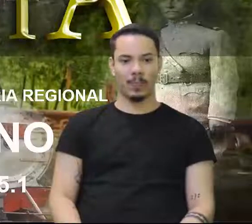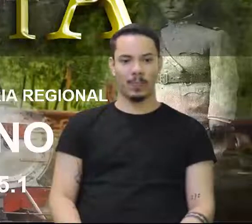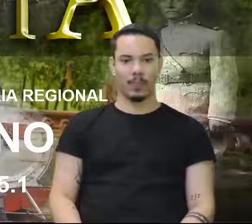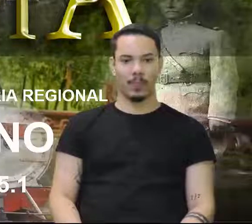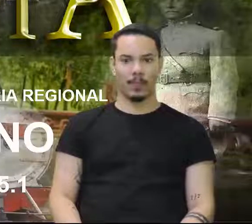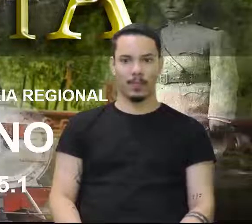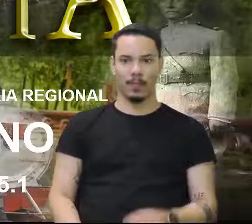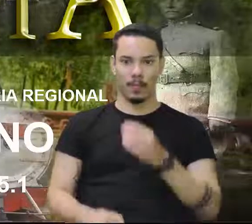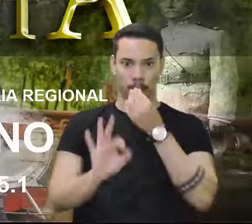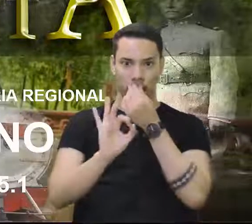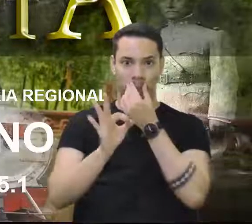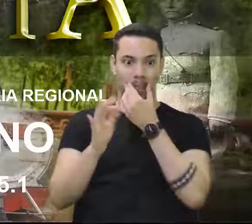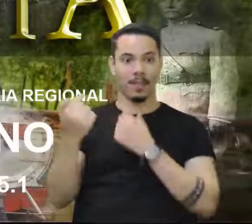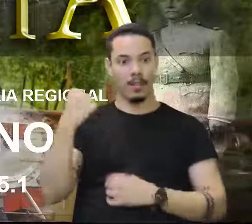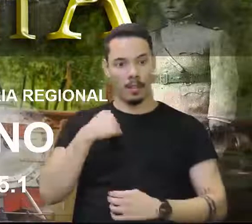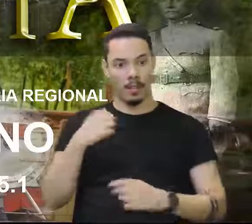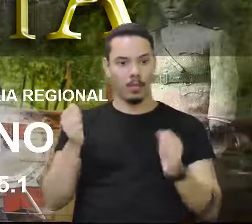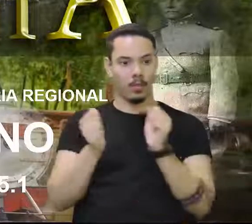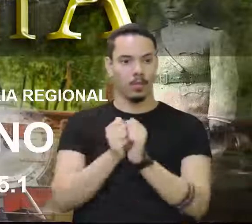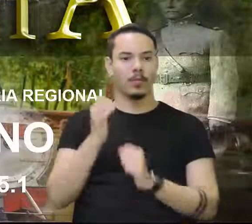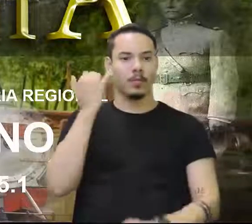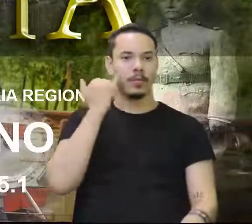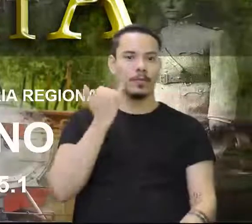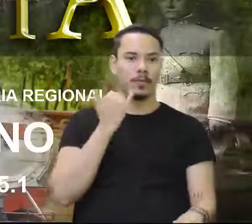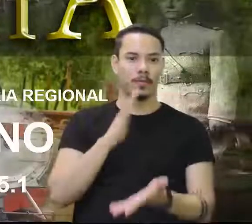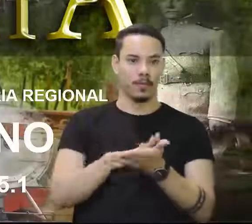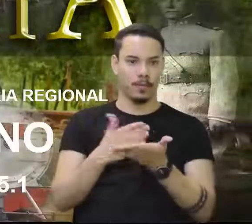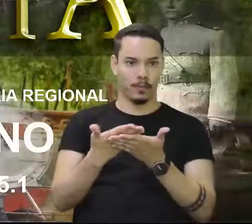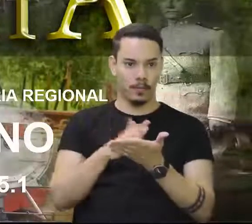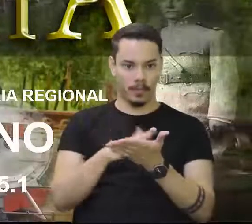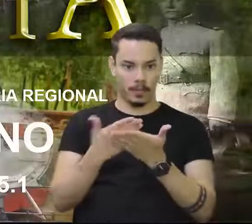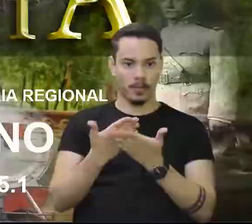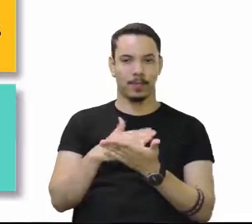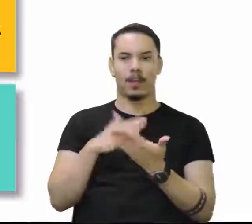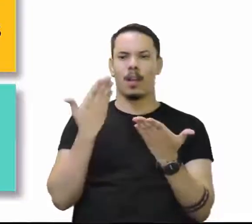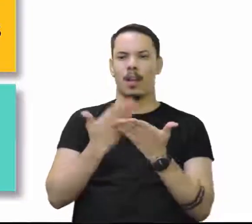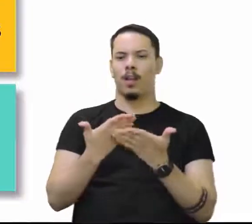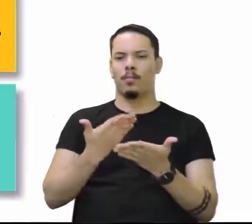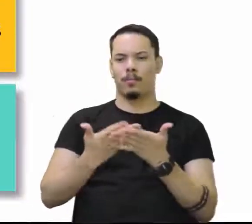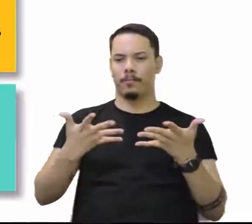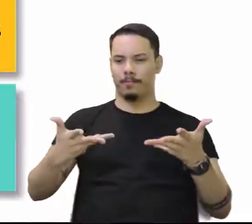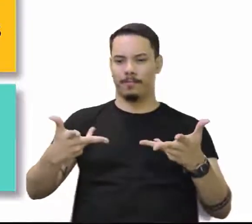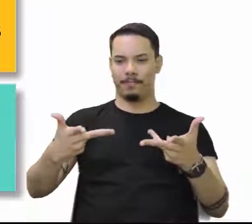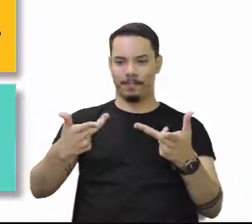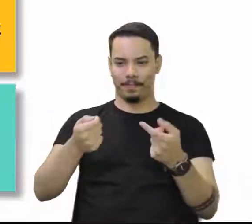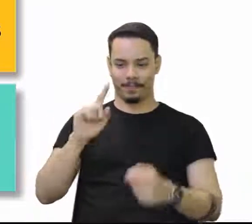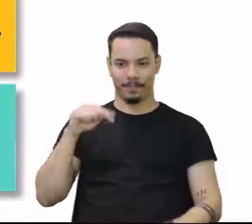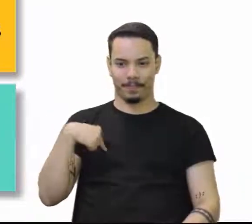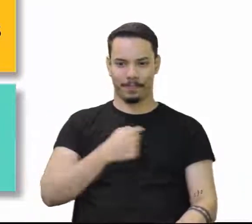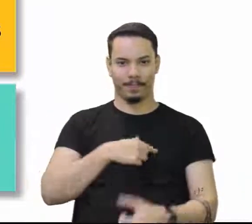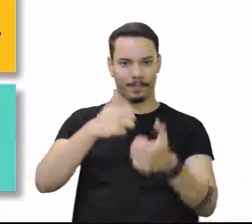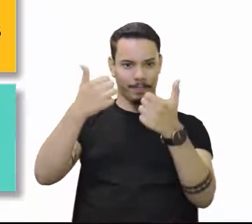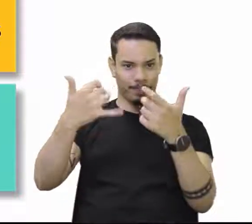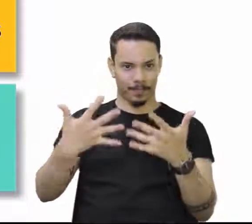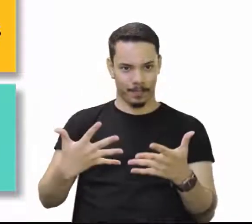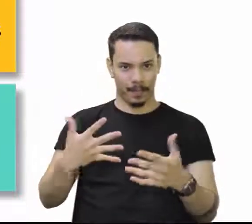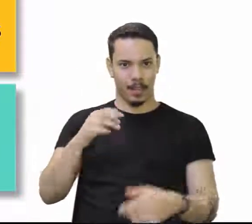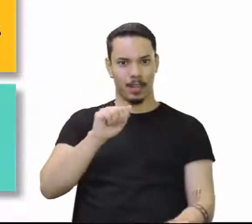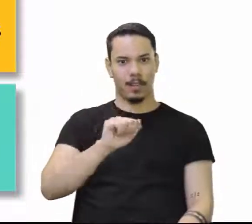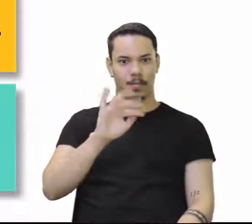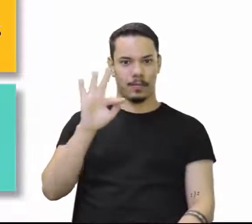aí. Estará eu e o Vitor Aguiar aqui com vocês nesta aula maravilhosa, onde nós vamos falar sobre Aloysio